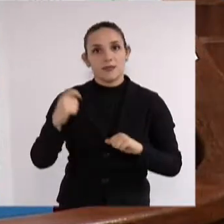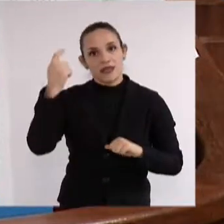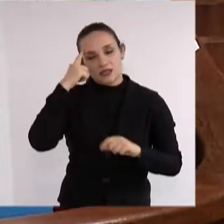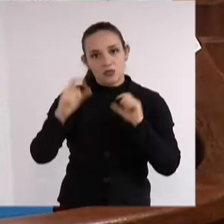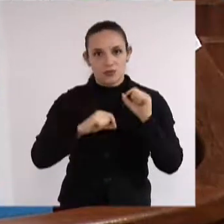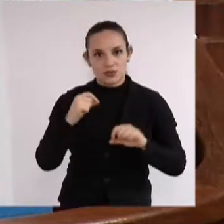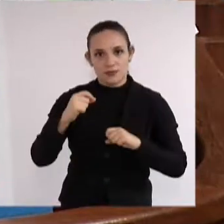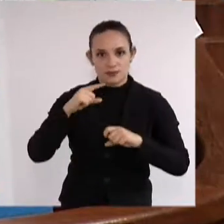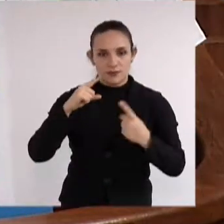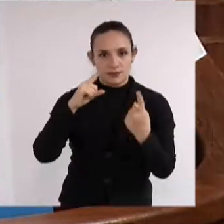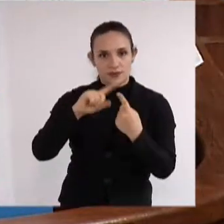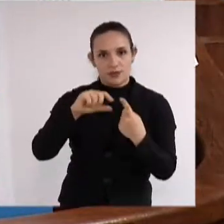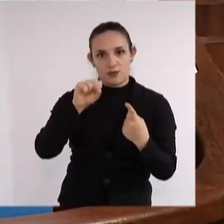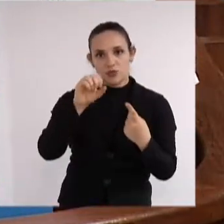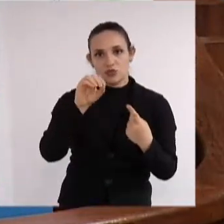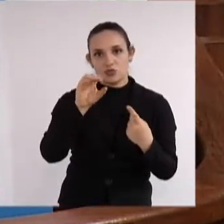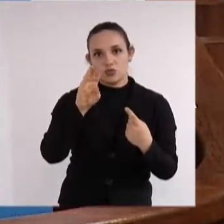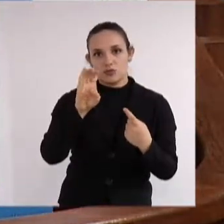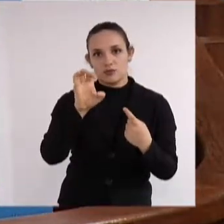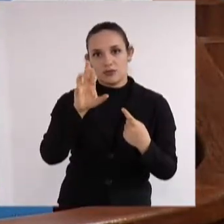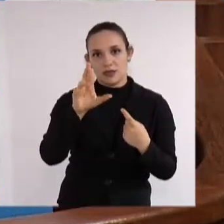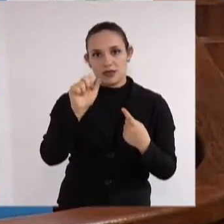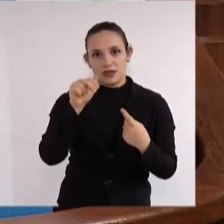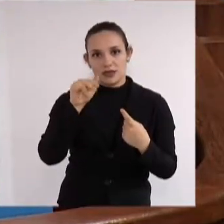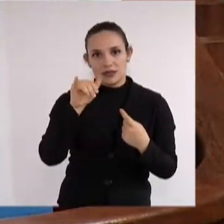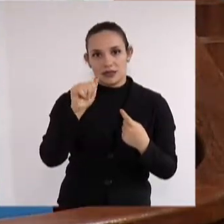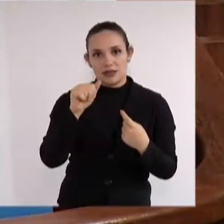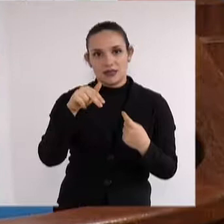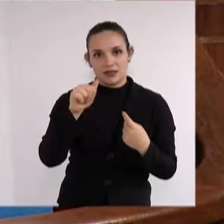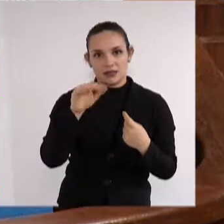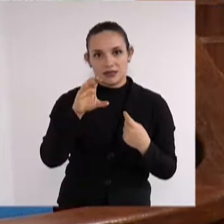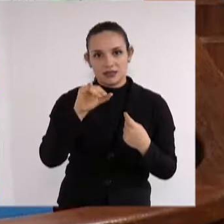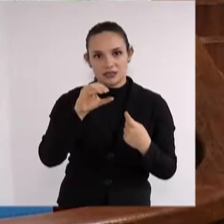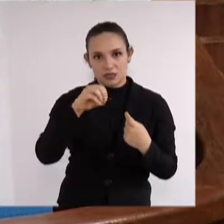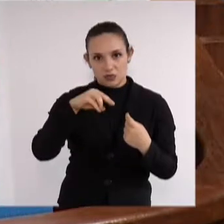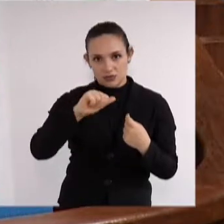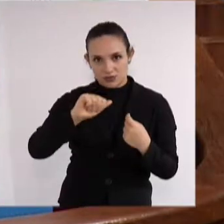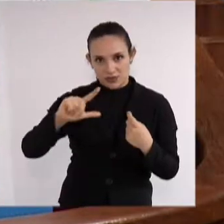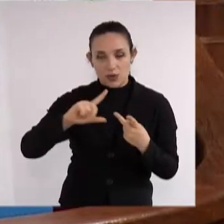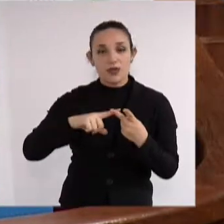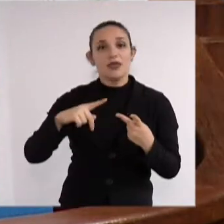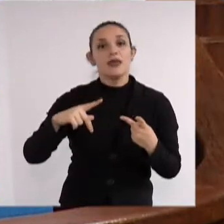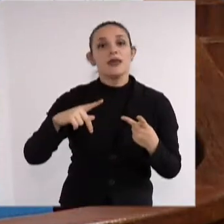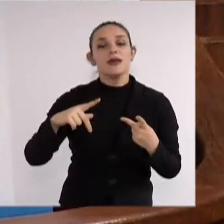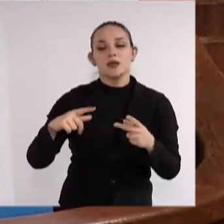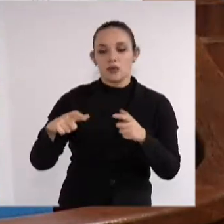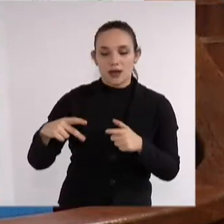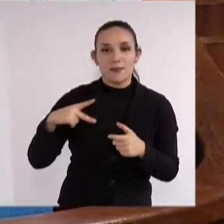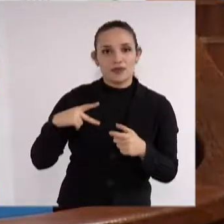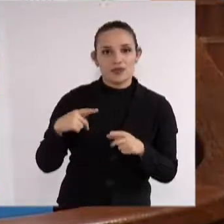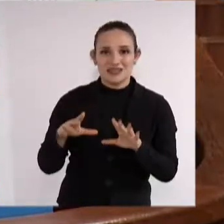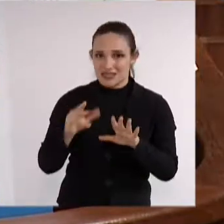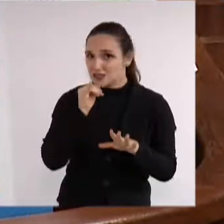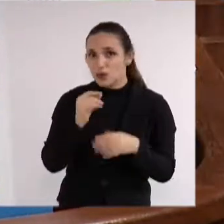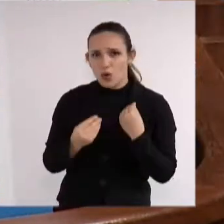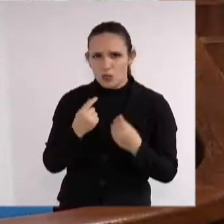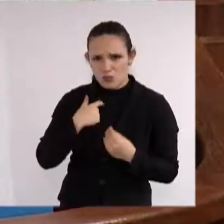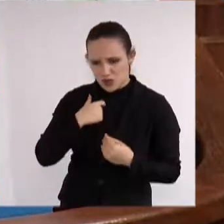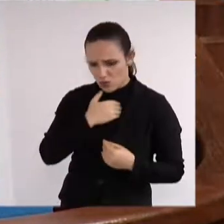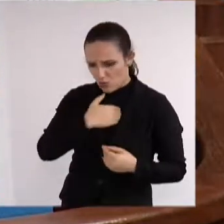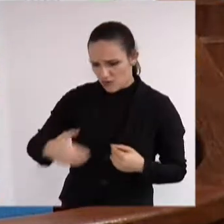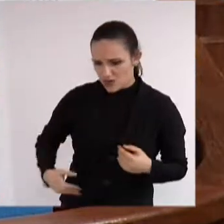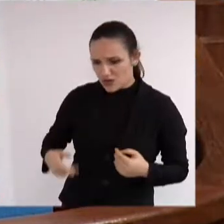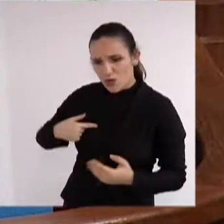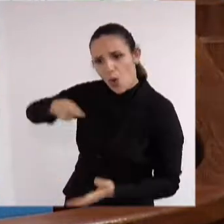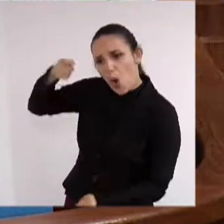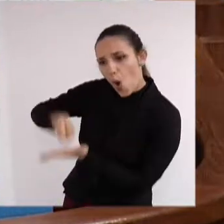nacional, propriedade privada. Logo, não pode o poder público, por meio de lei, obrigar o particular à instalação de